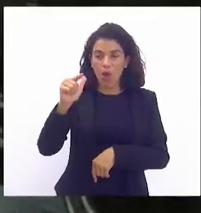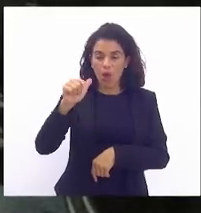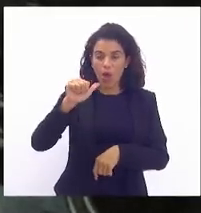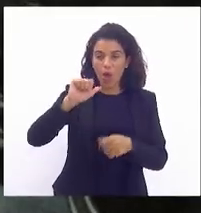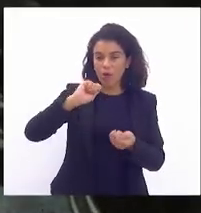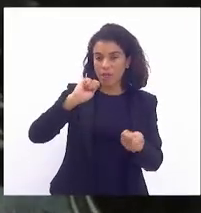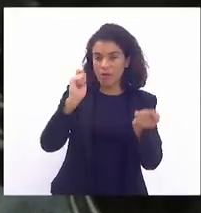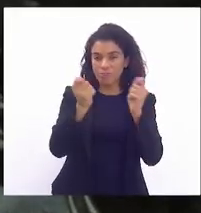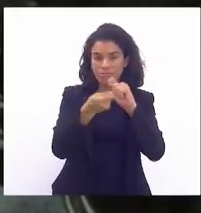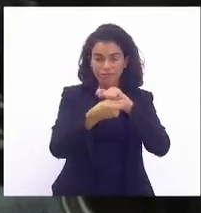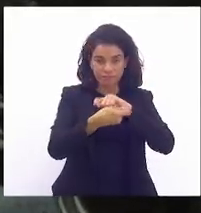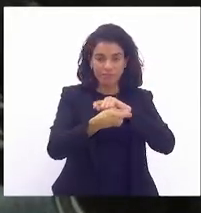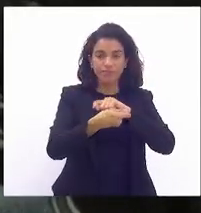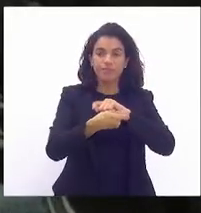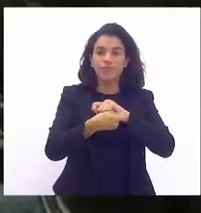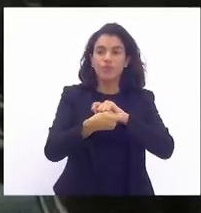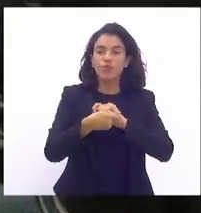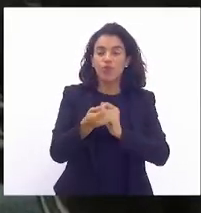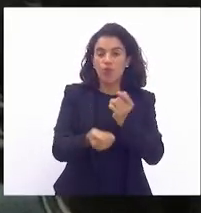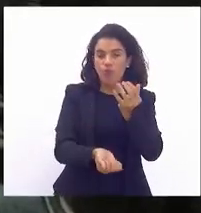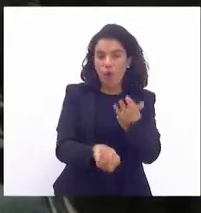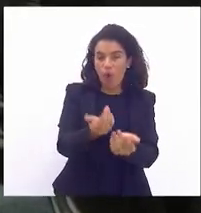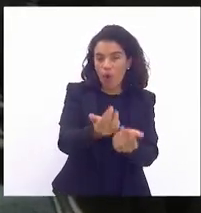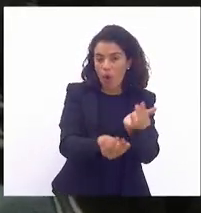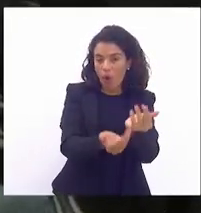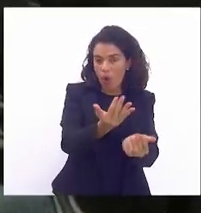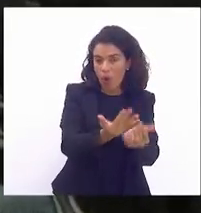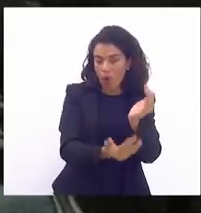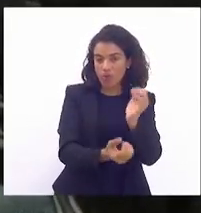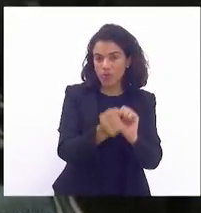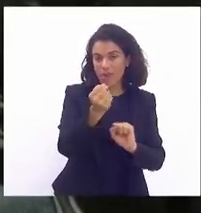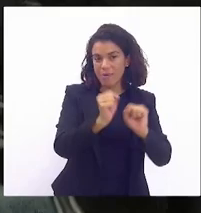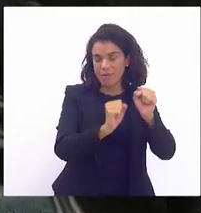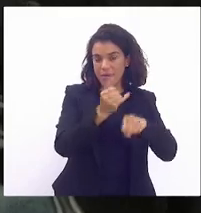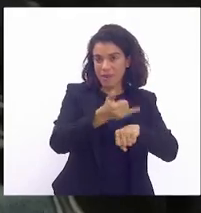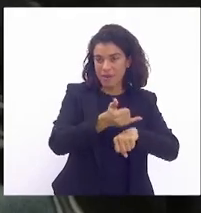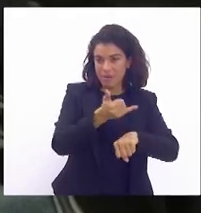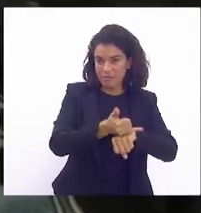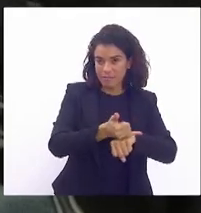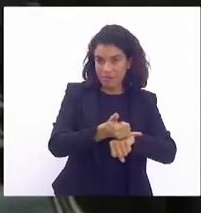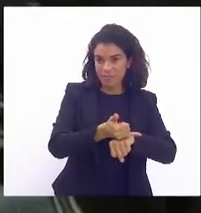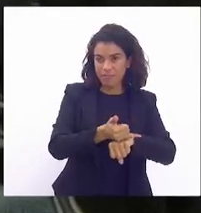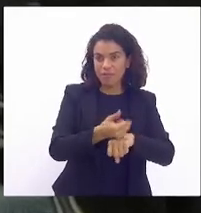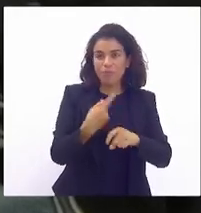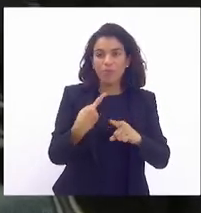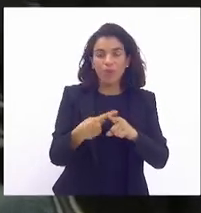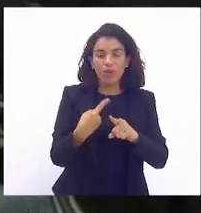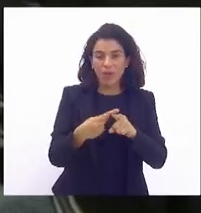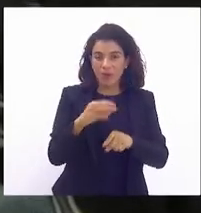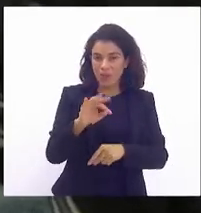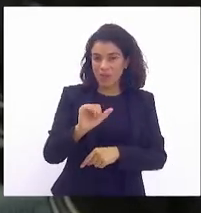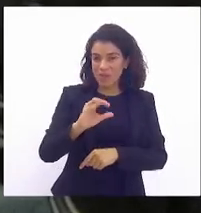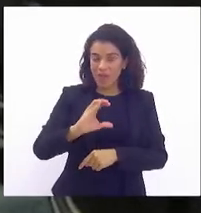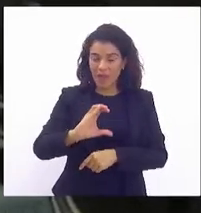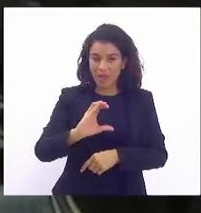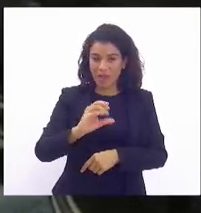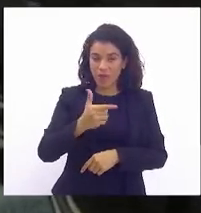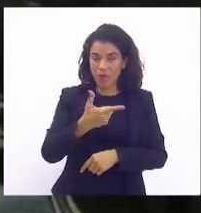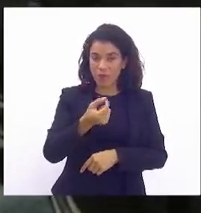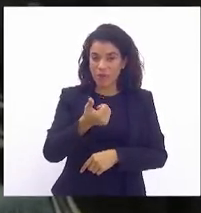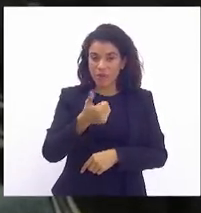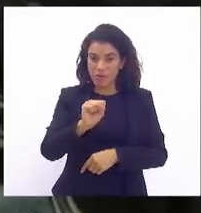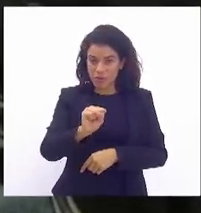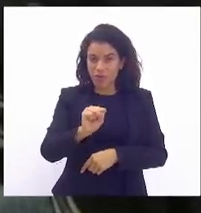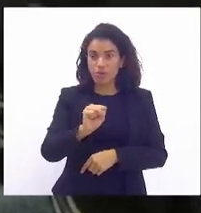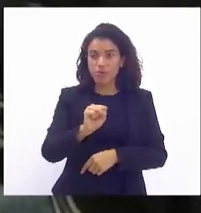reforma do Alto Forno 3, que procrastinada, porque o TAC é de 2018, 6 anos